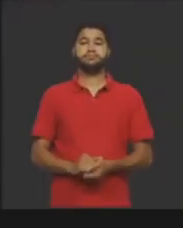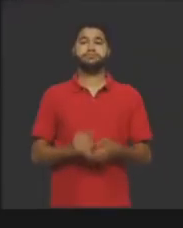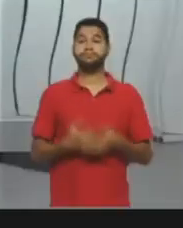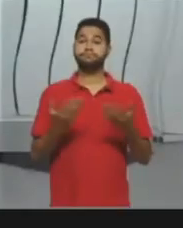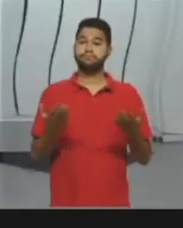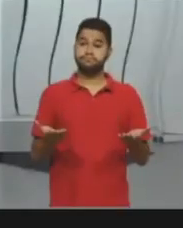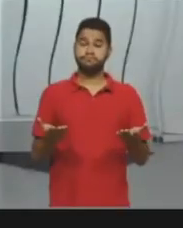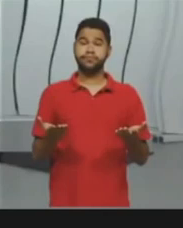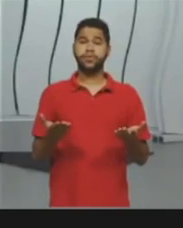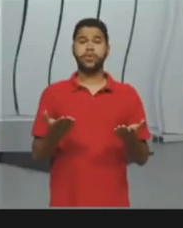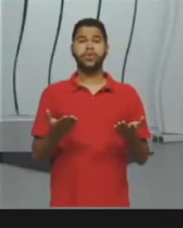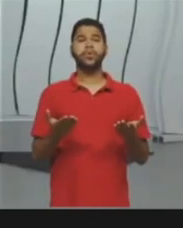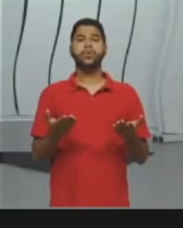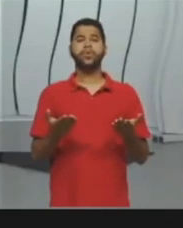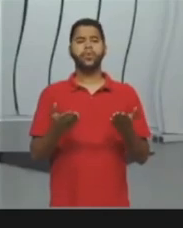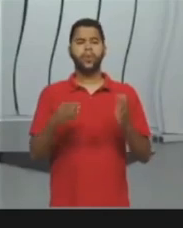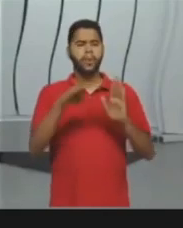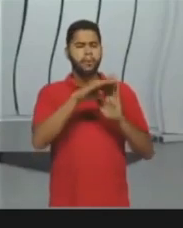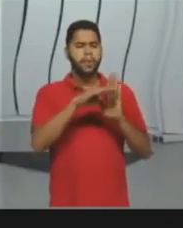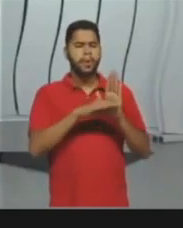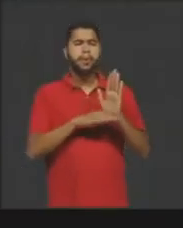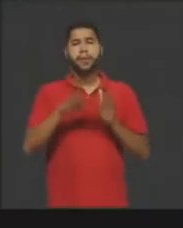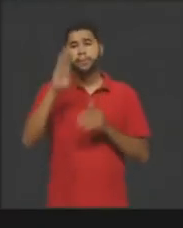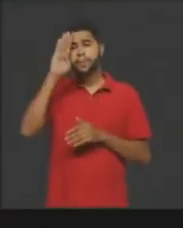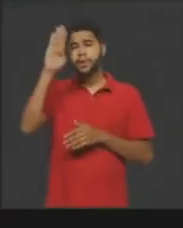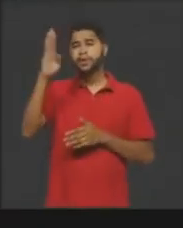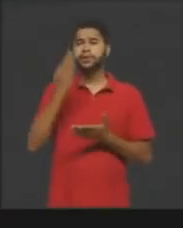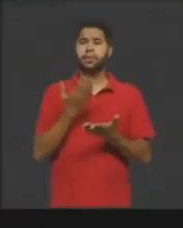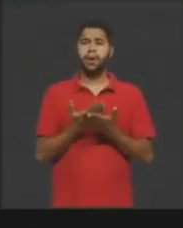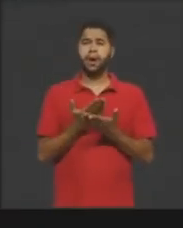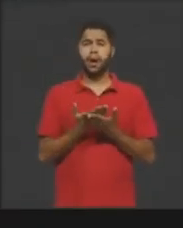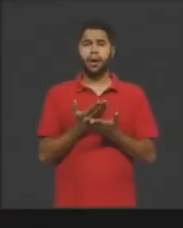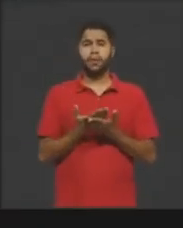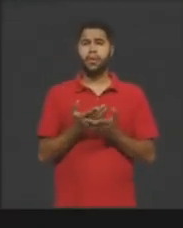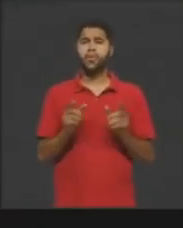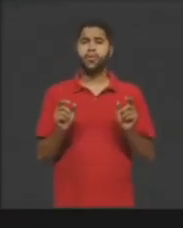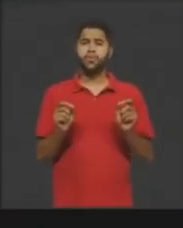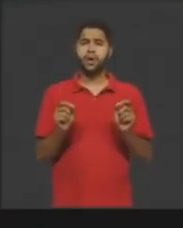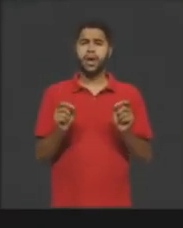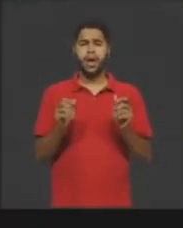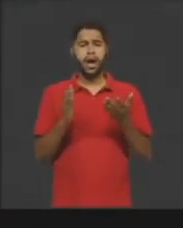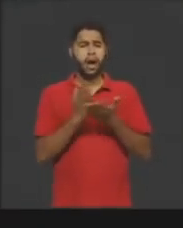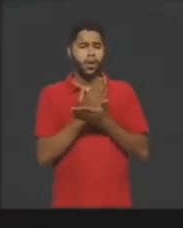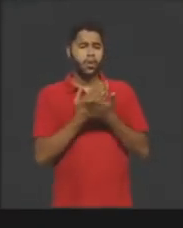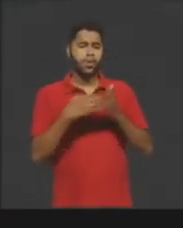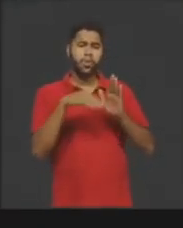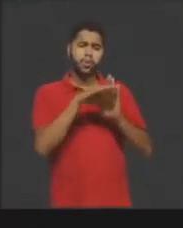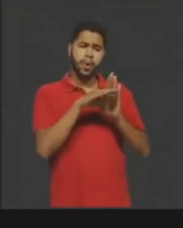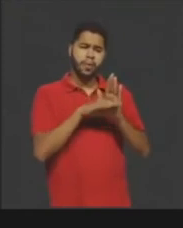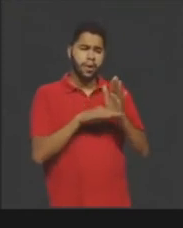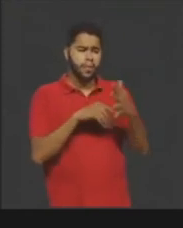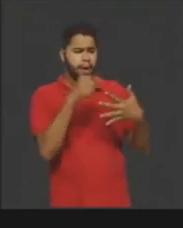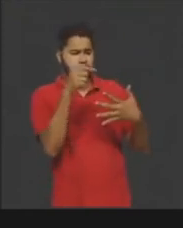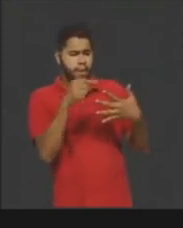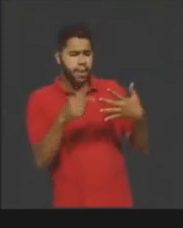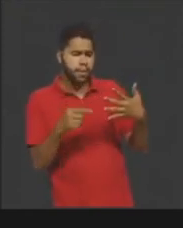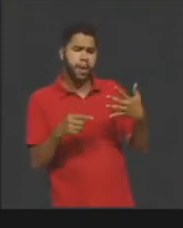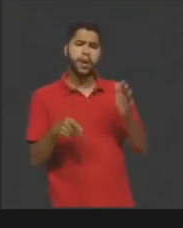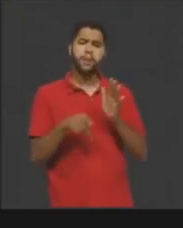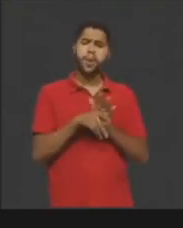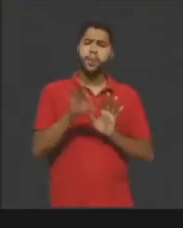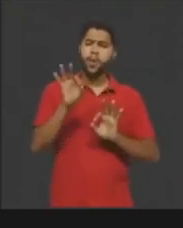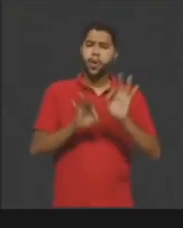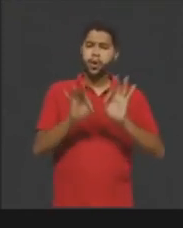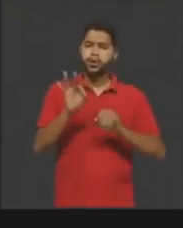E quais foram então os pontos principais dessa aula? Foi basicamente saber alguns critérios de classificação, tipos de célula, organização